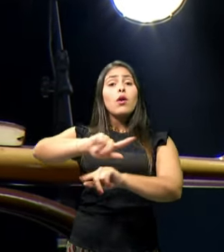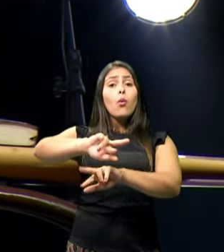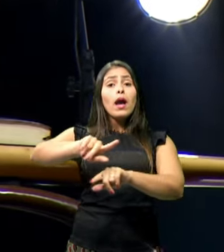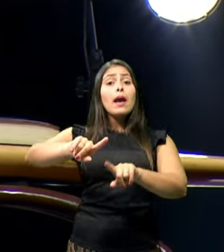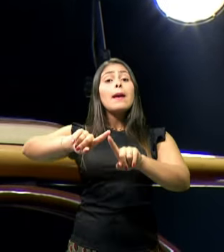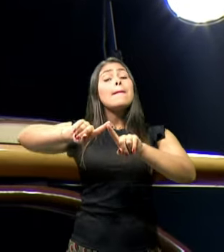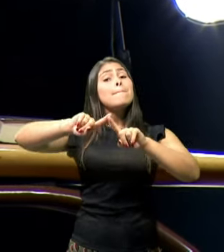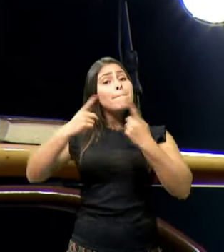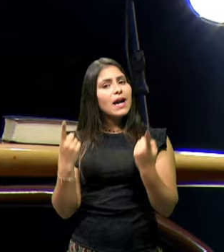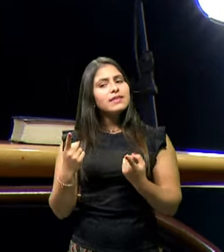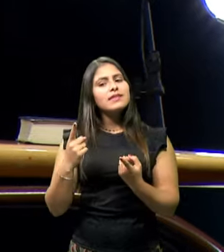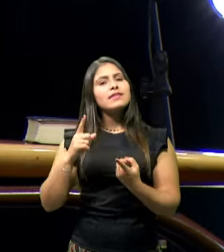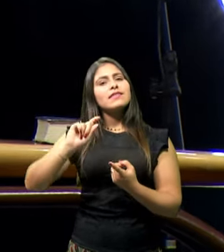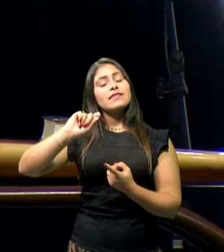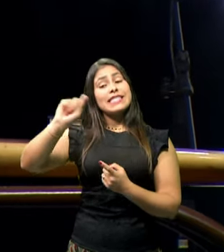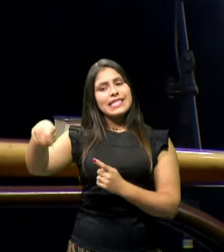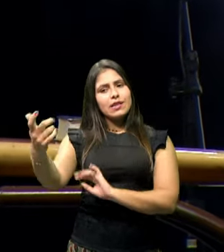Jesus.